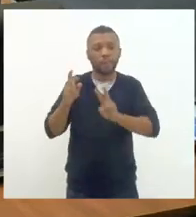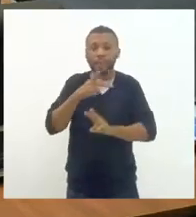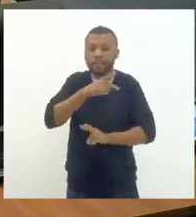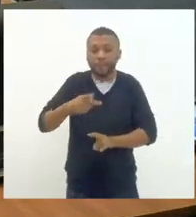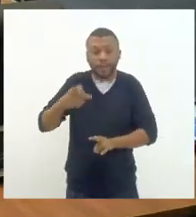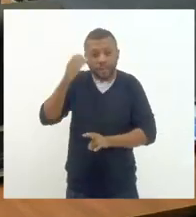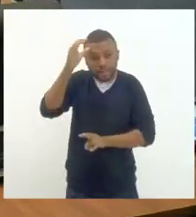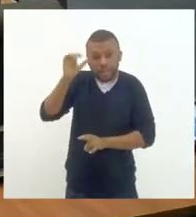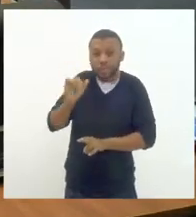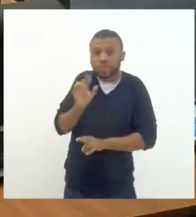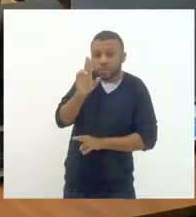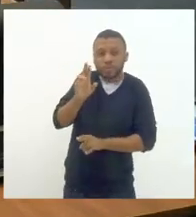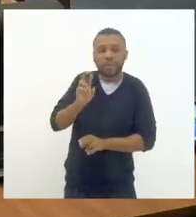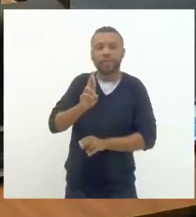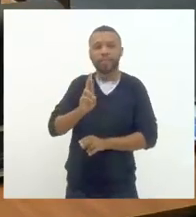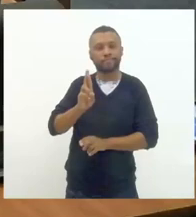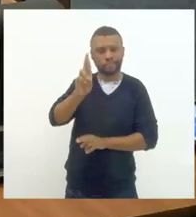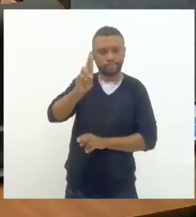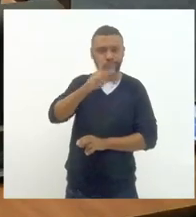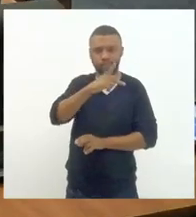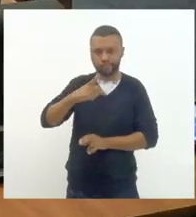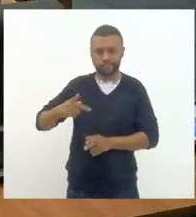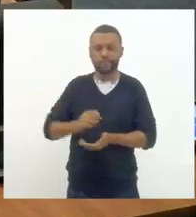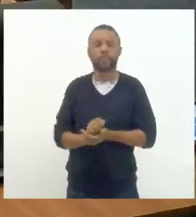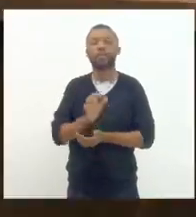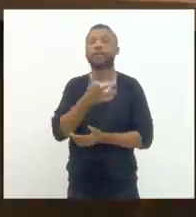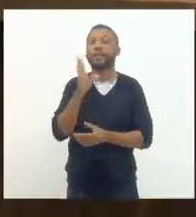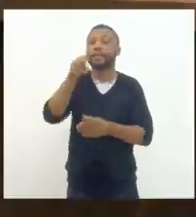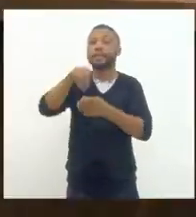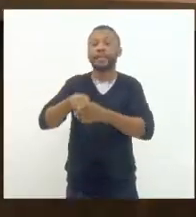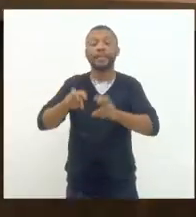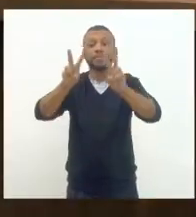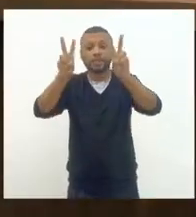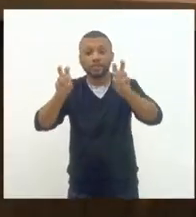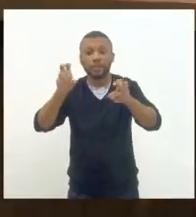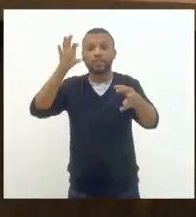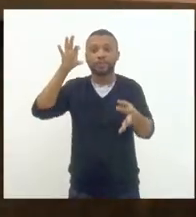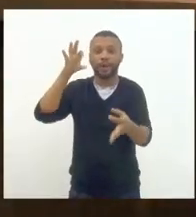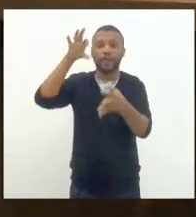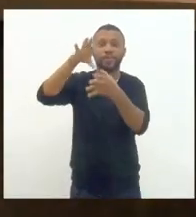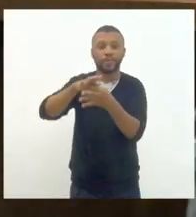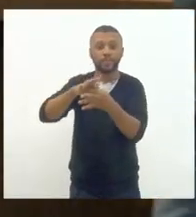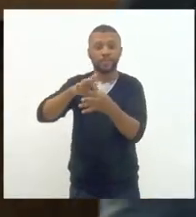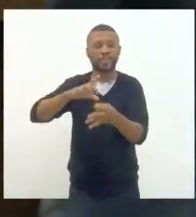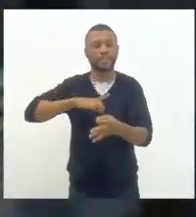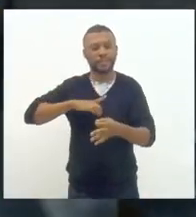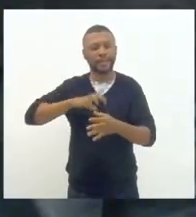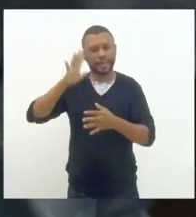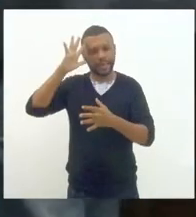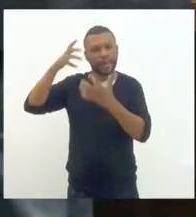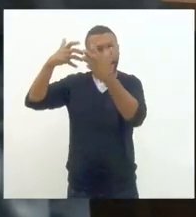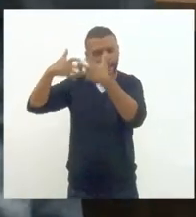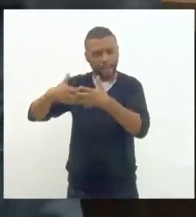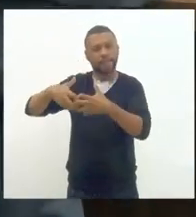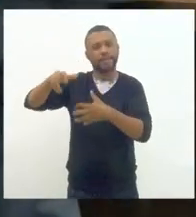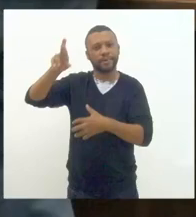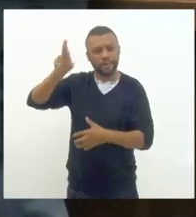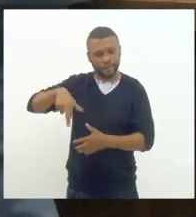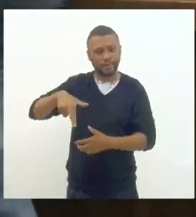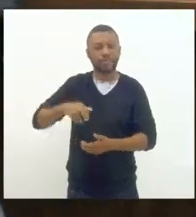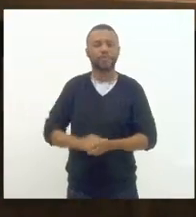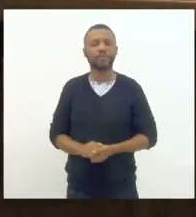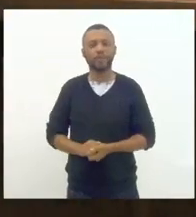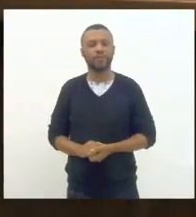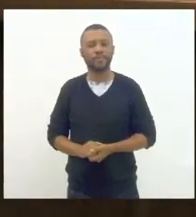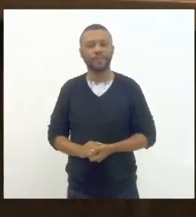Tia Ju, e eu queria chamar a atenção dentro desse tema, e o Flávio tem razão, é importante que o governo se posicione